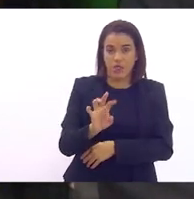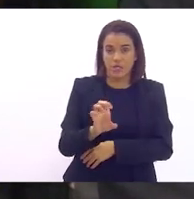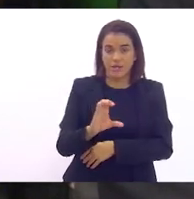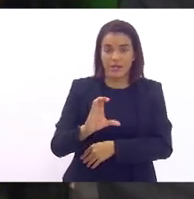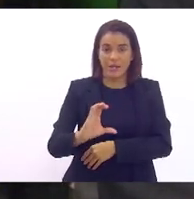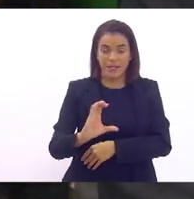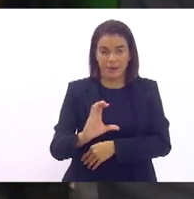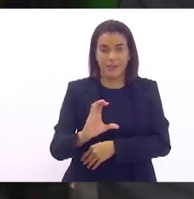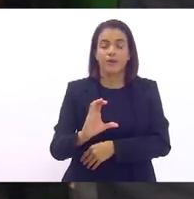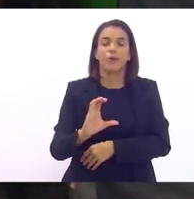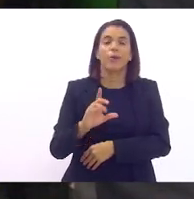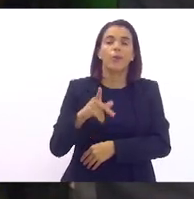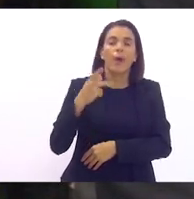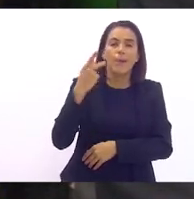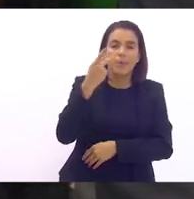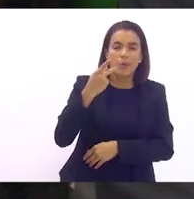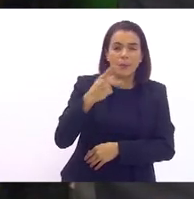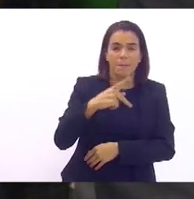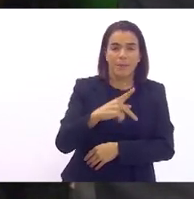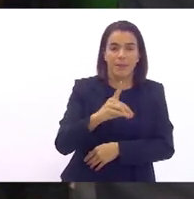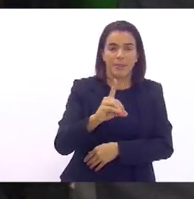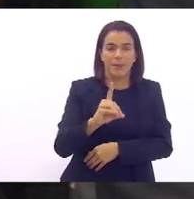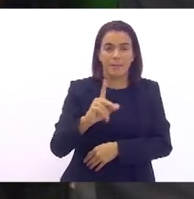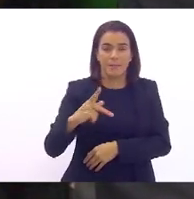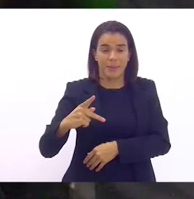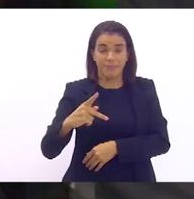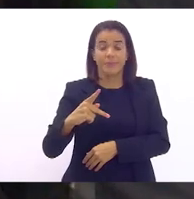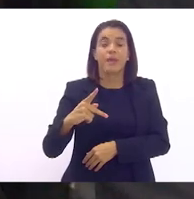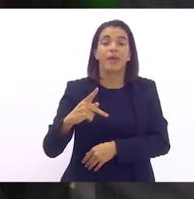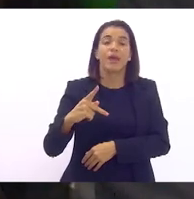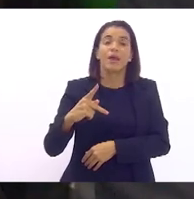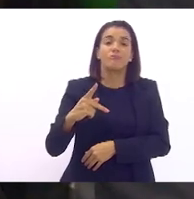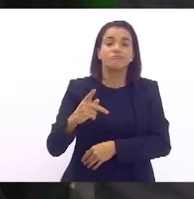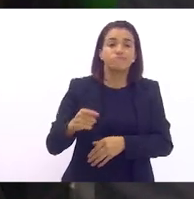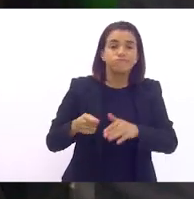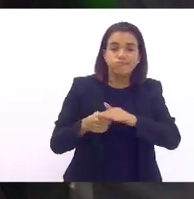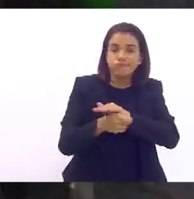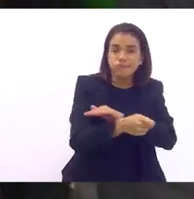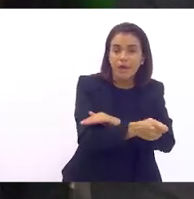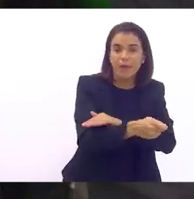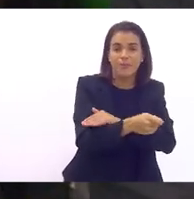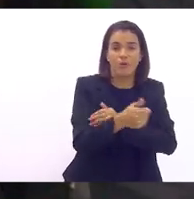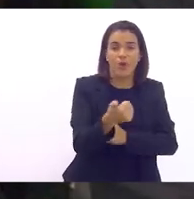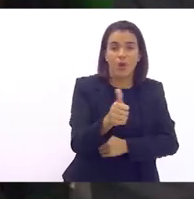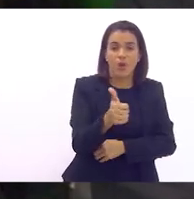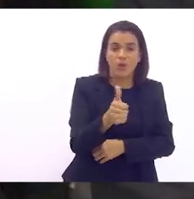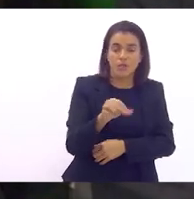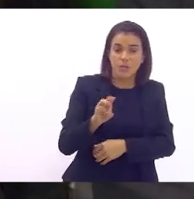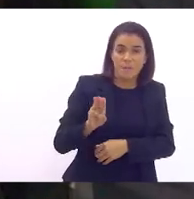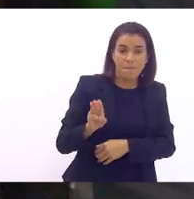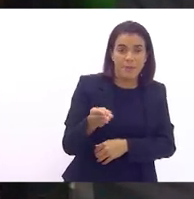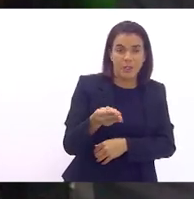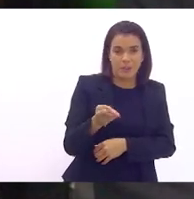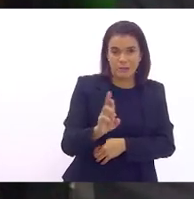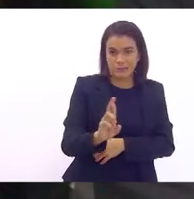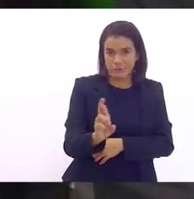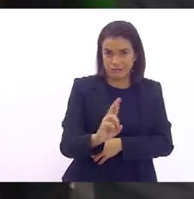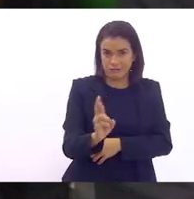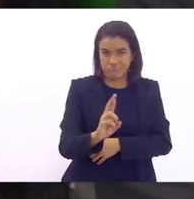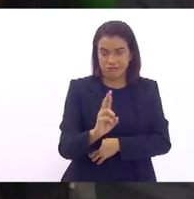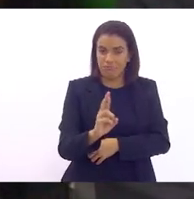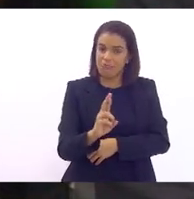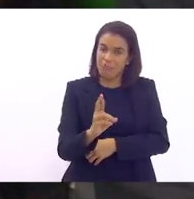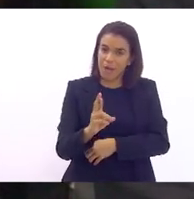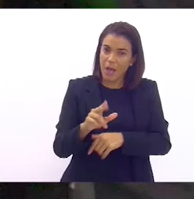política de PDP a nortec botou R 70 milhões deais numa planta nova para atender a uma demanda do Ministério da